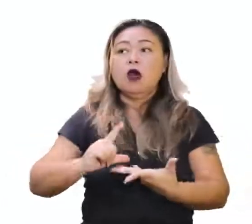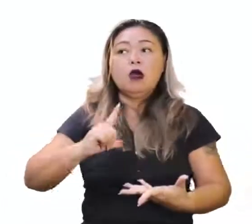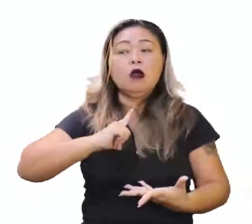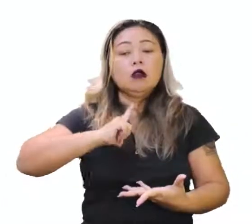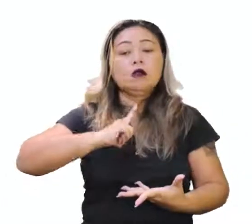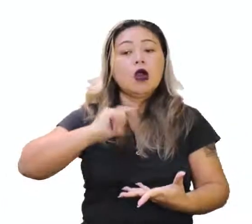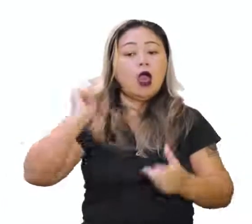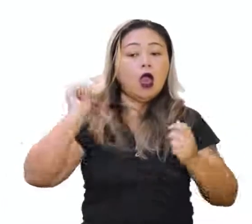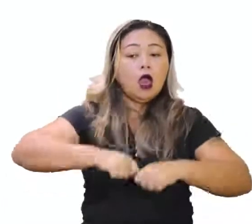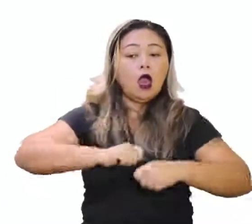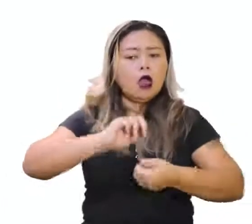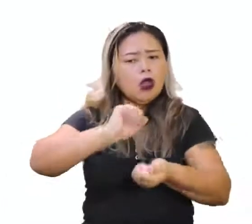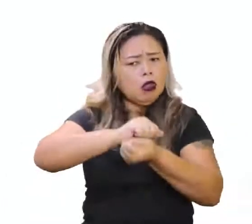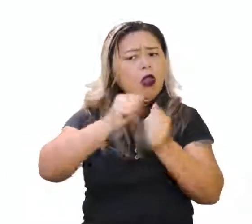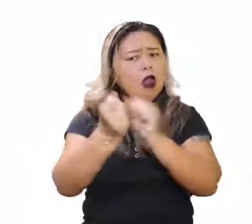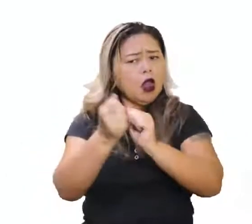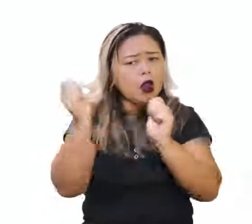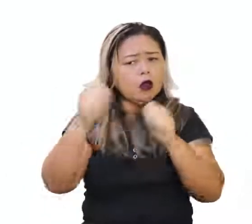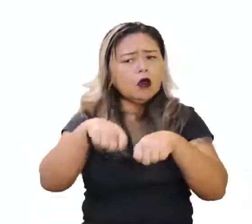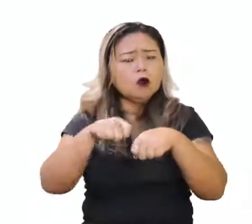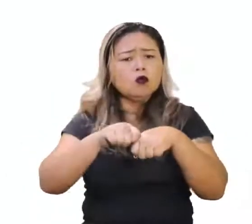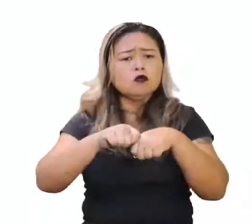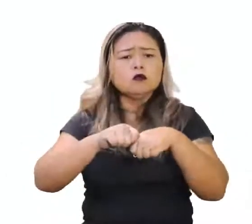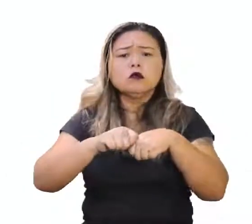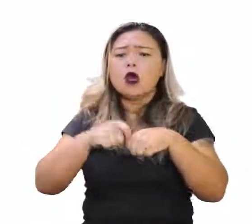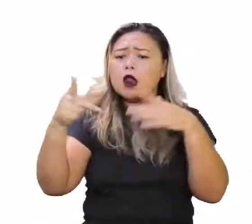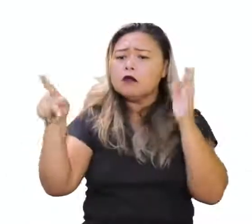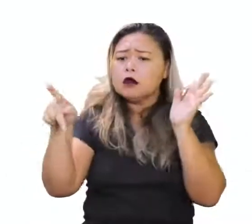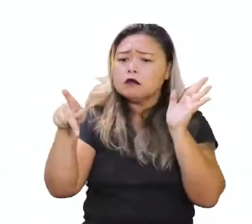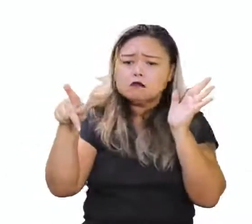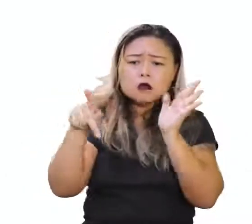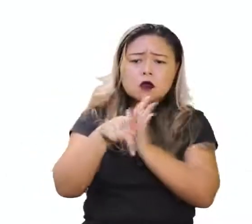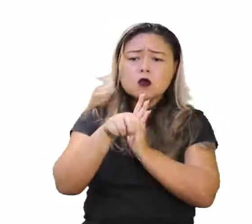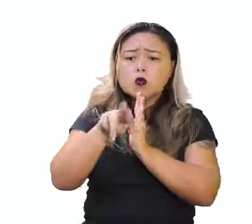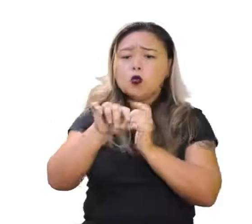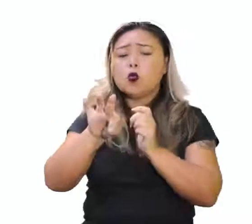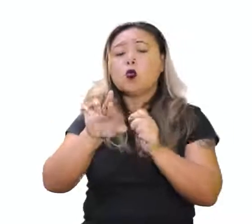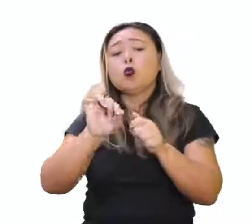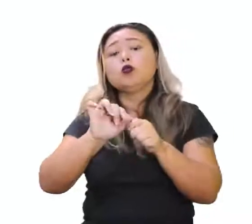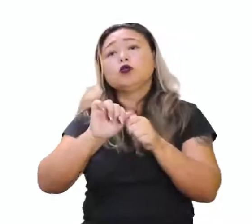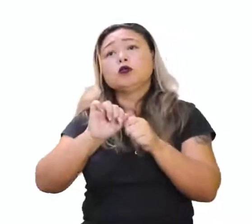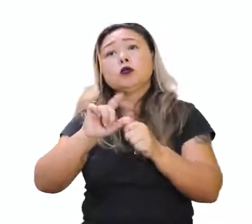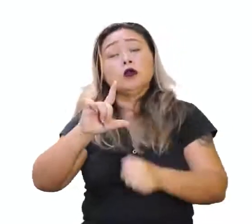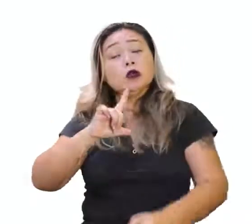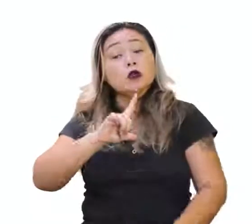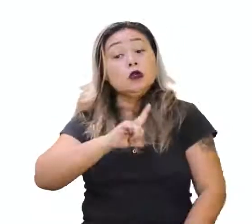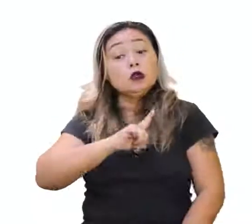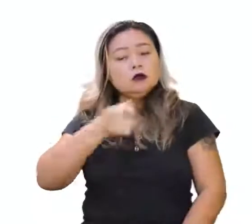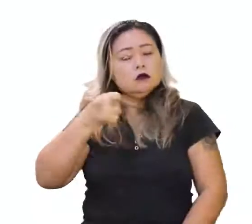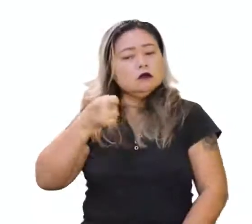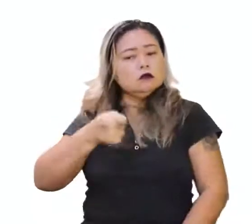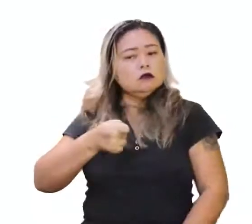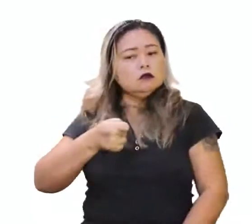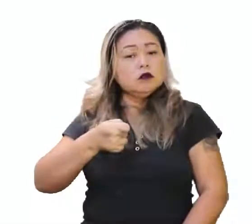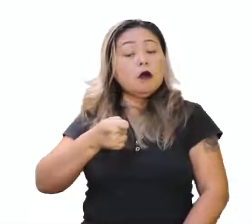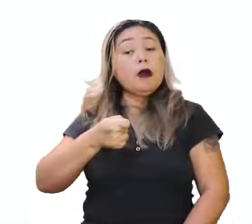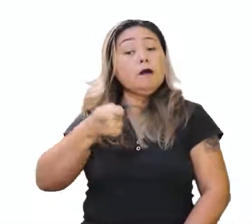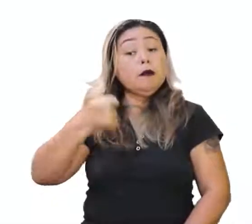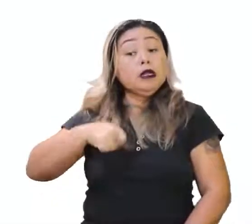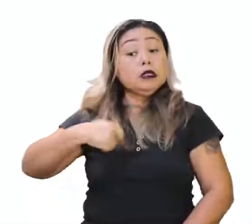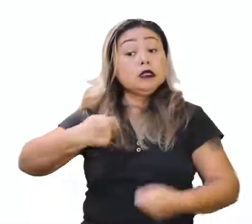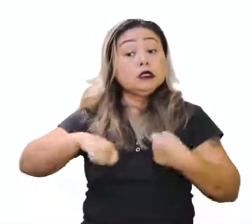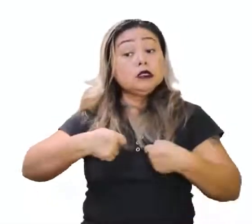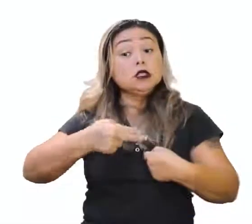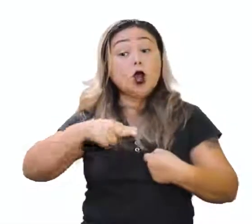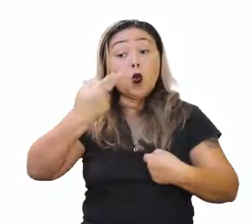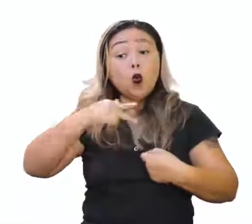tem condições de adaptabilidade e ela é bem rústica, mas ela tem uma exigência nutricional